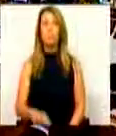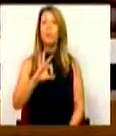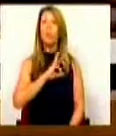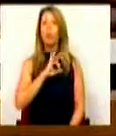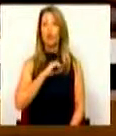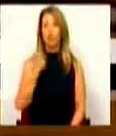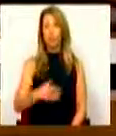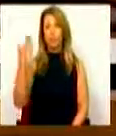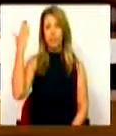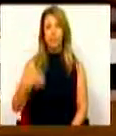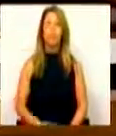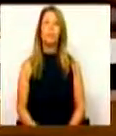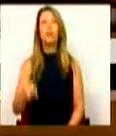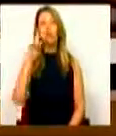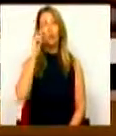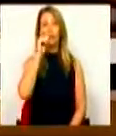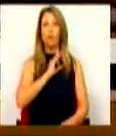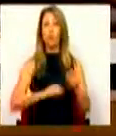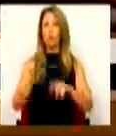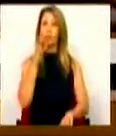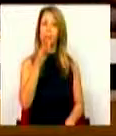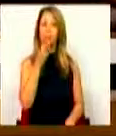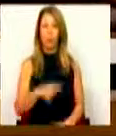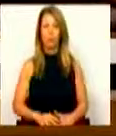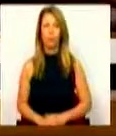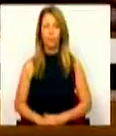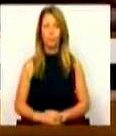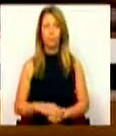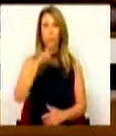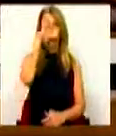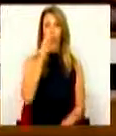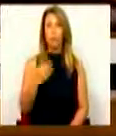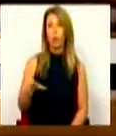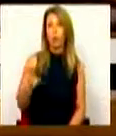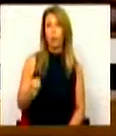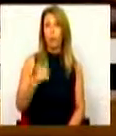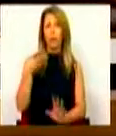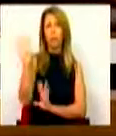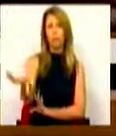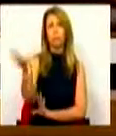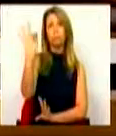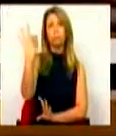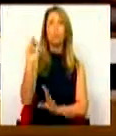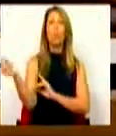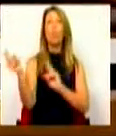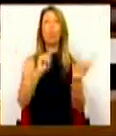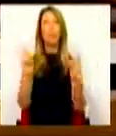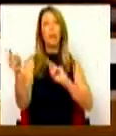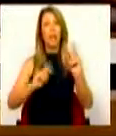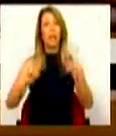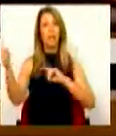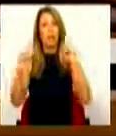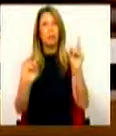Senhor Presidente, senhoras e senhores deputados, o Governo do Partido Socialista elegeu a mobilidade como um